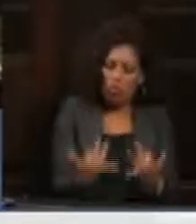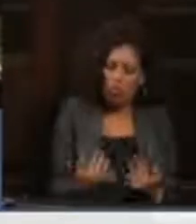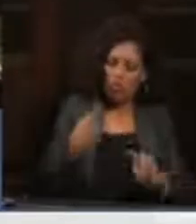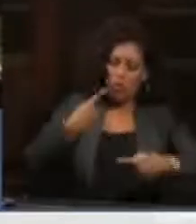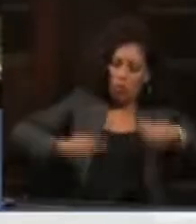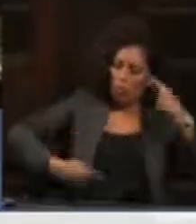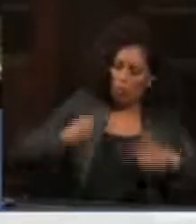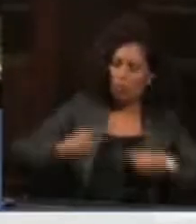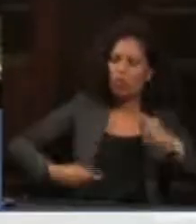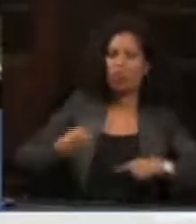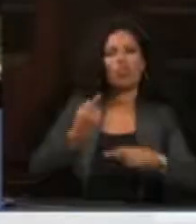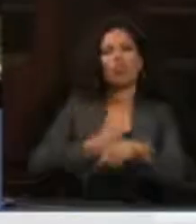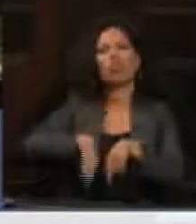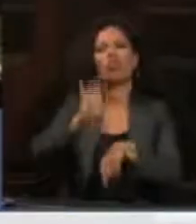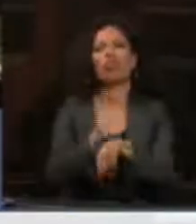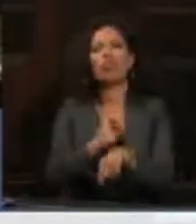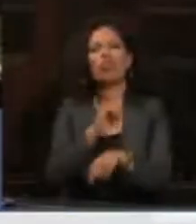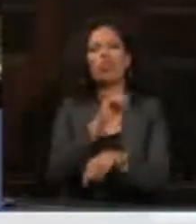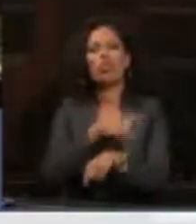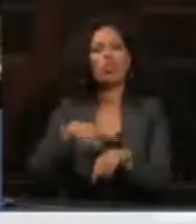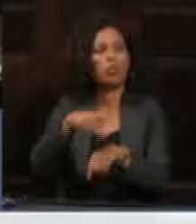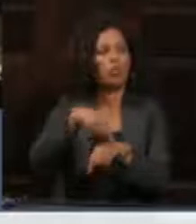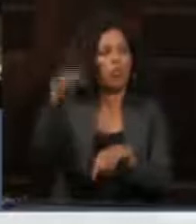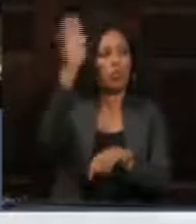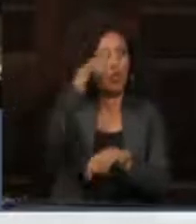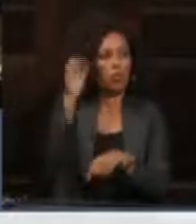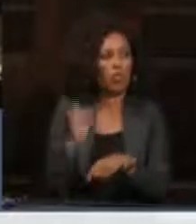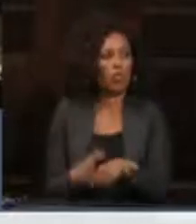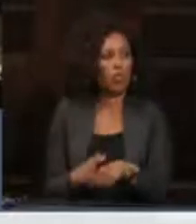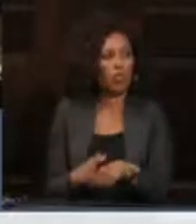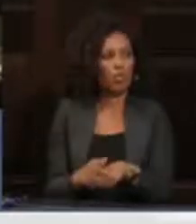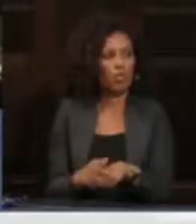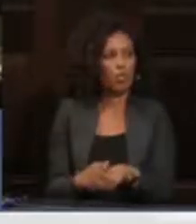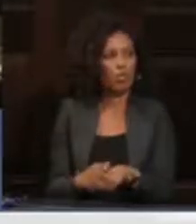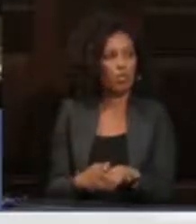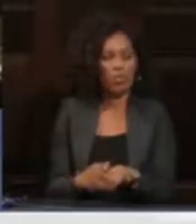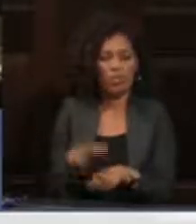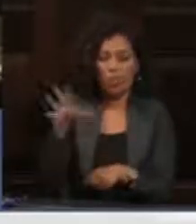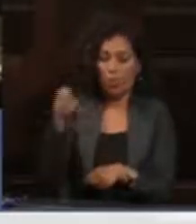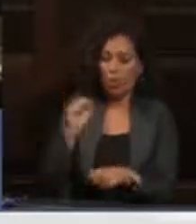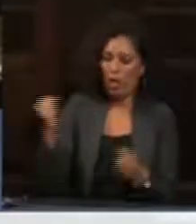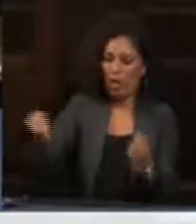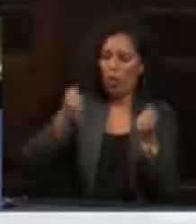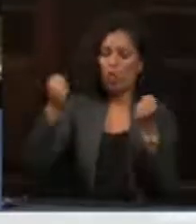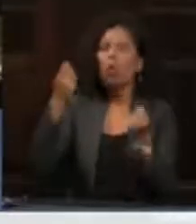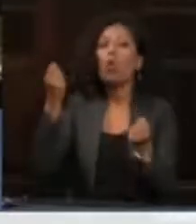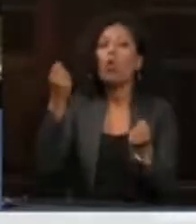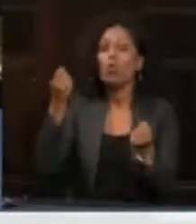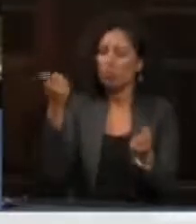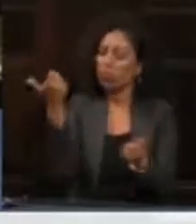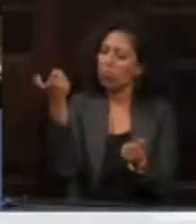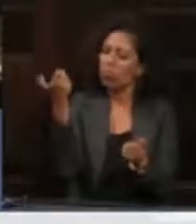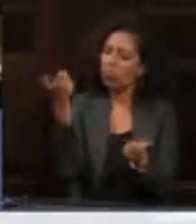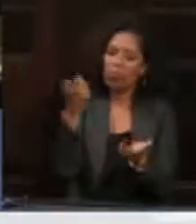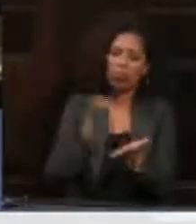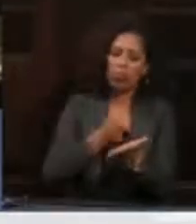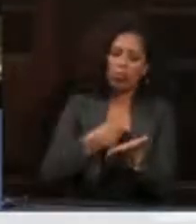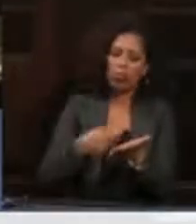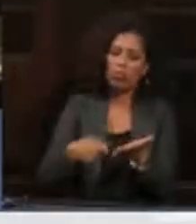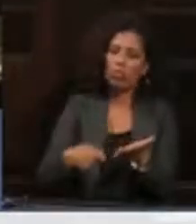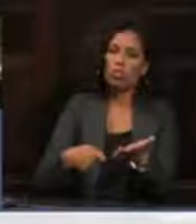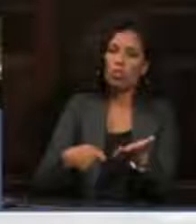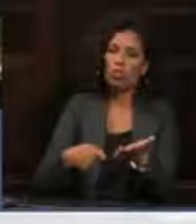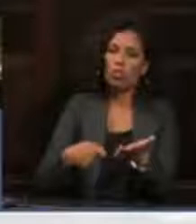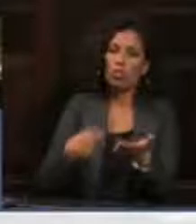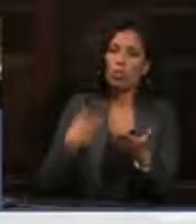Estado brasileiro, que toma no punho do poder da caneta para genocidar a